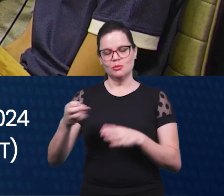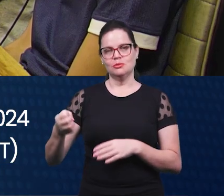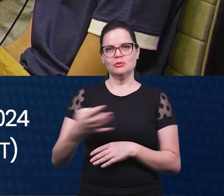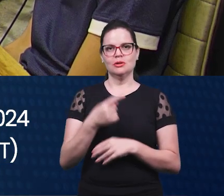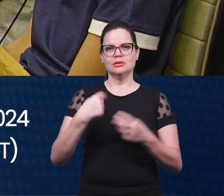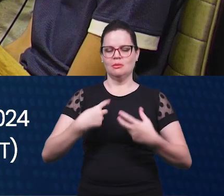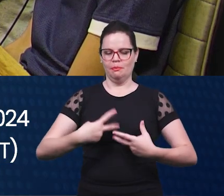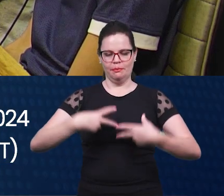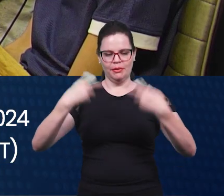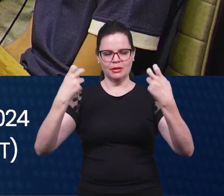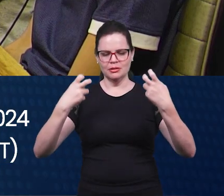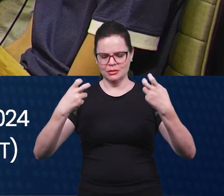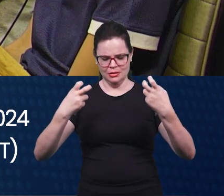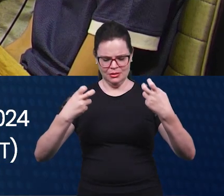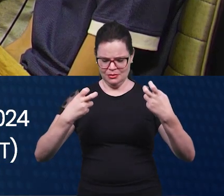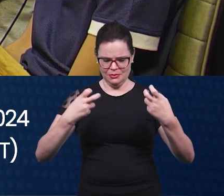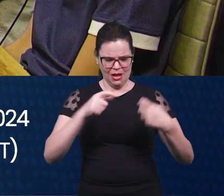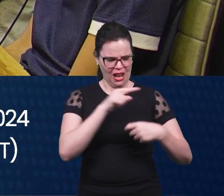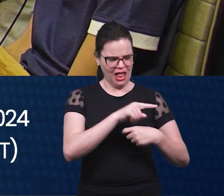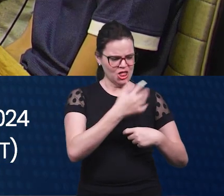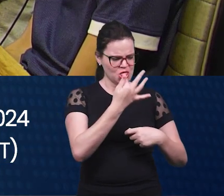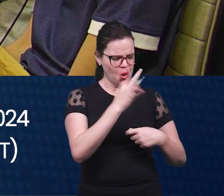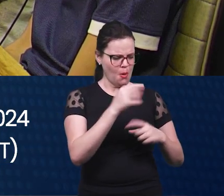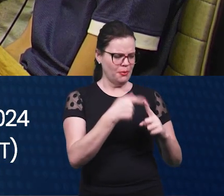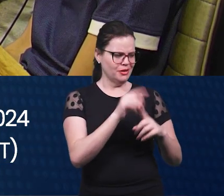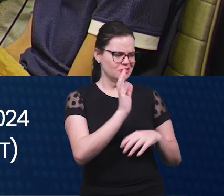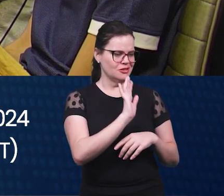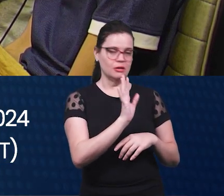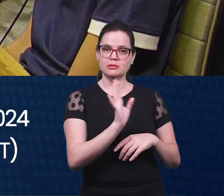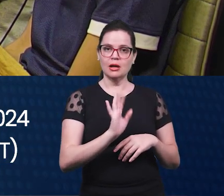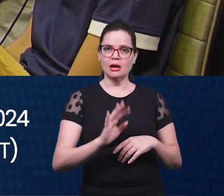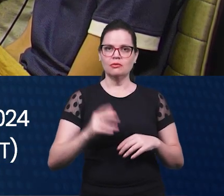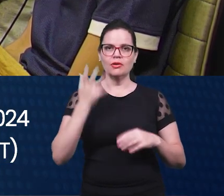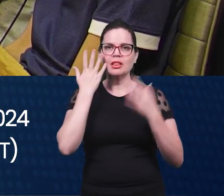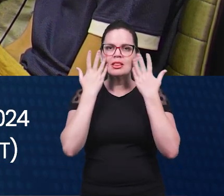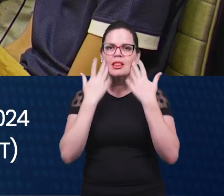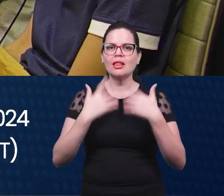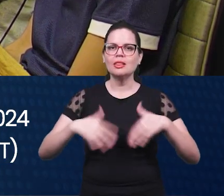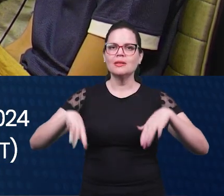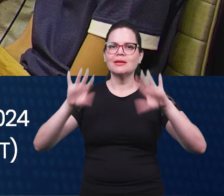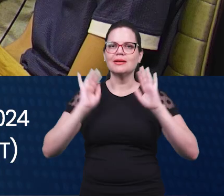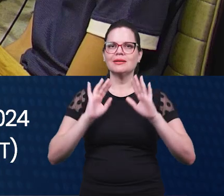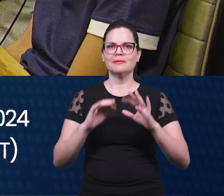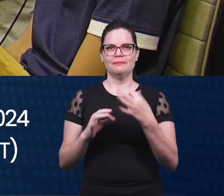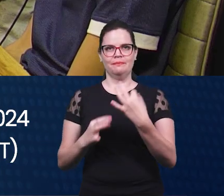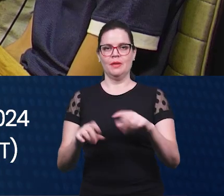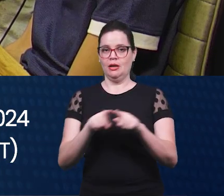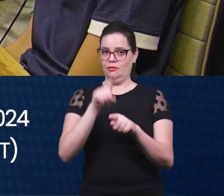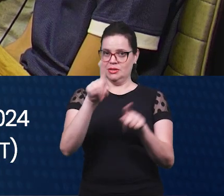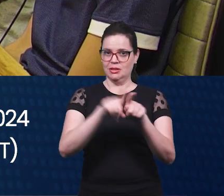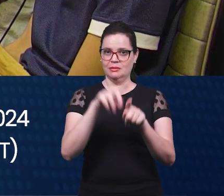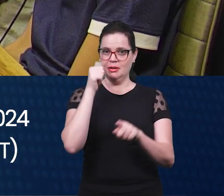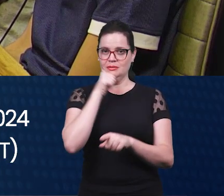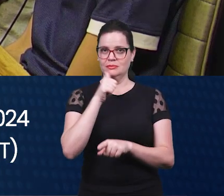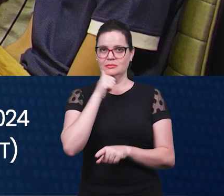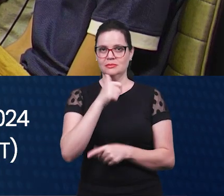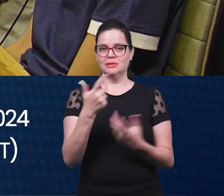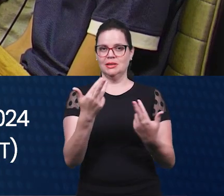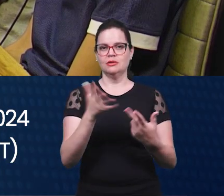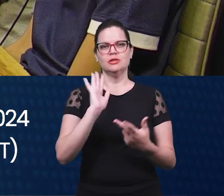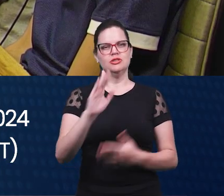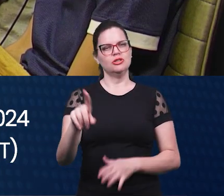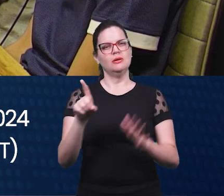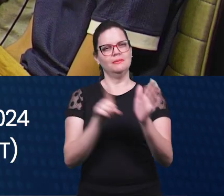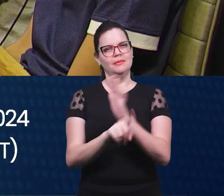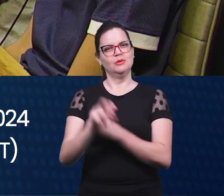doeu tanto desfazer essas amizades que não estavam te fazendo bem. Sim. É assim, Rafaele, com você? Sim. Você já